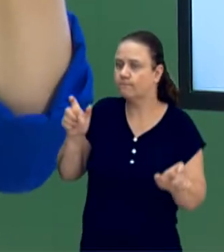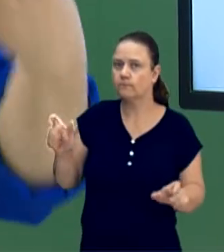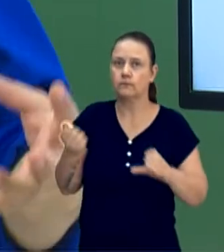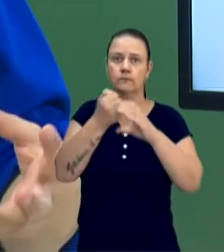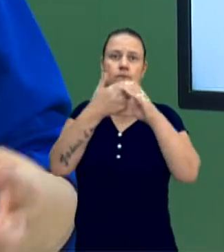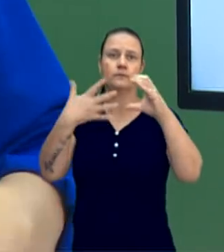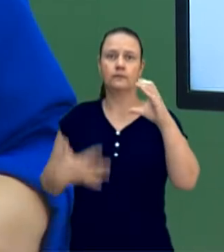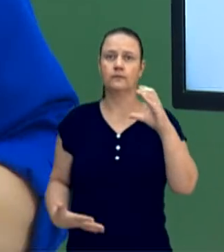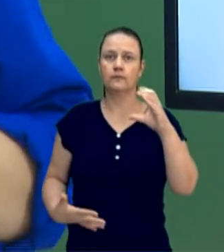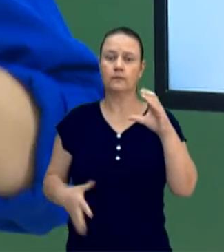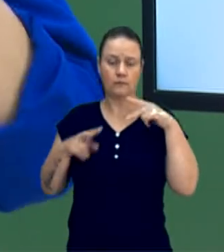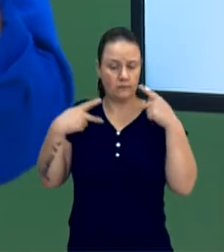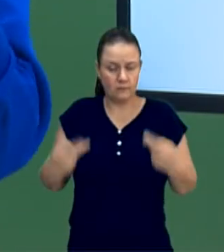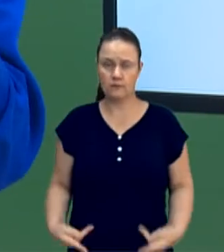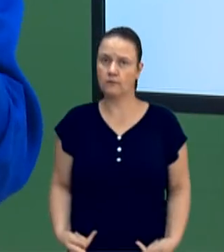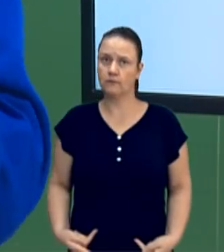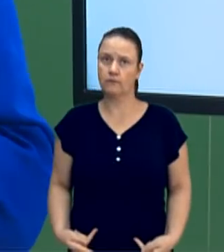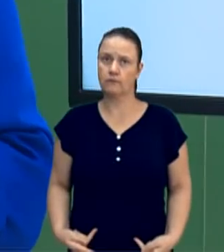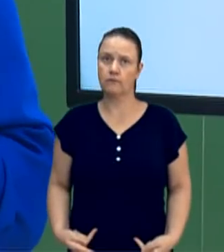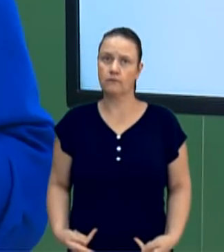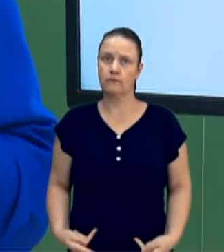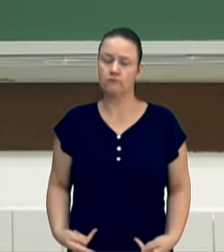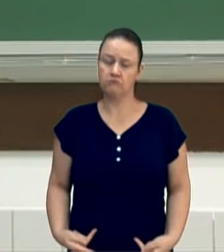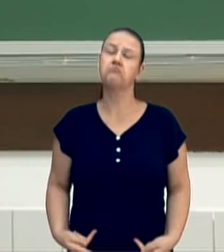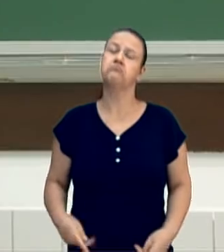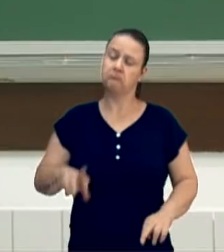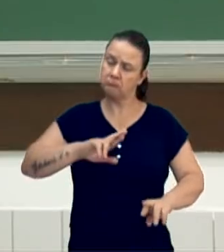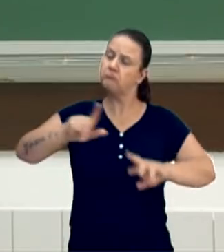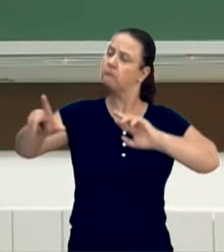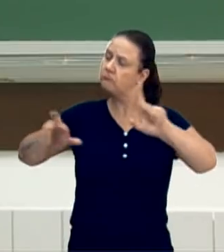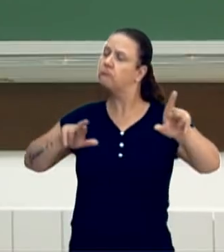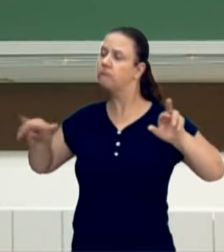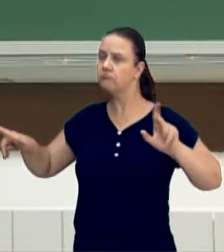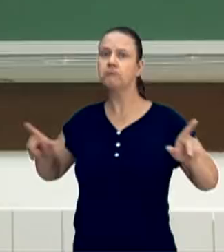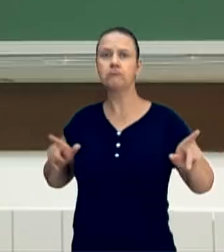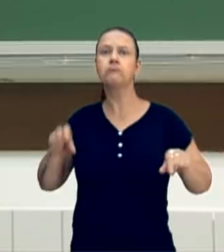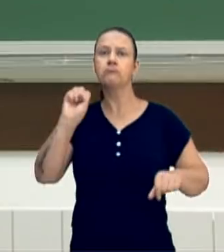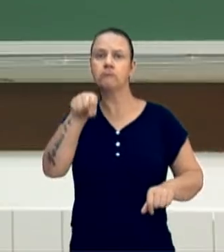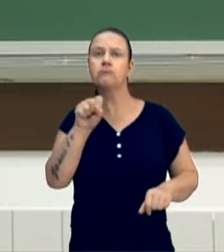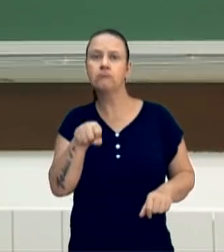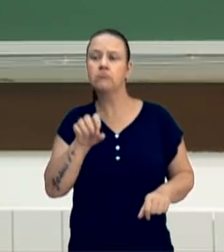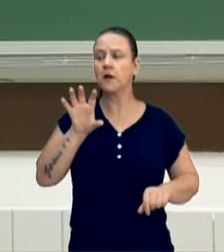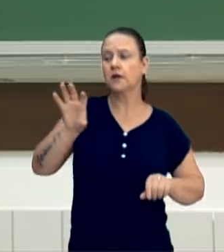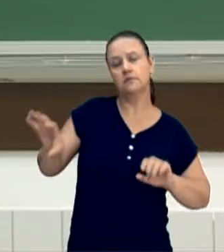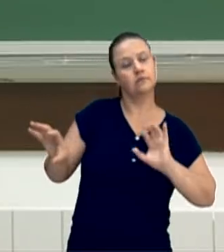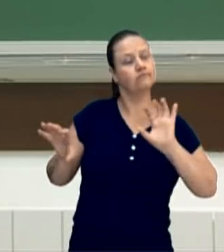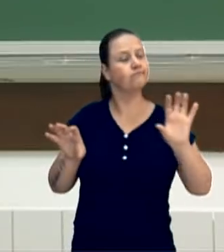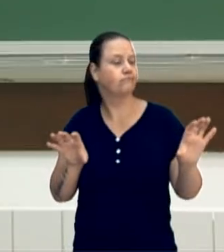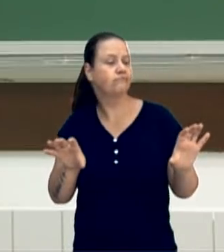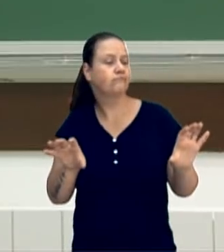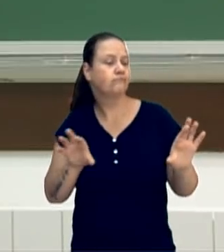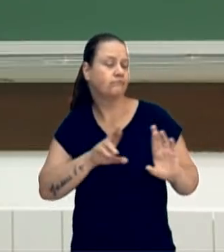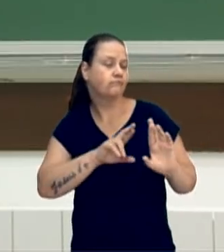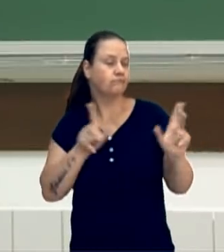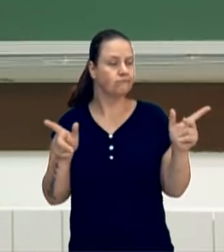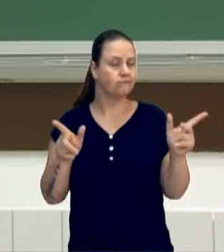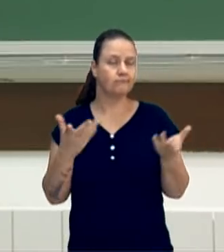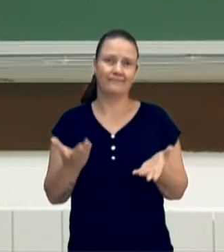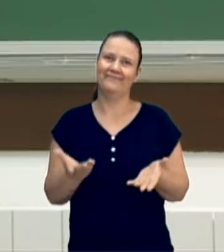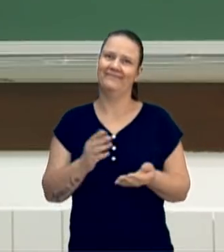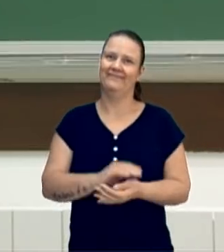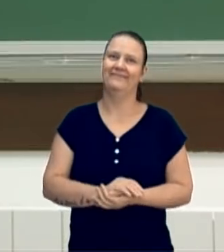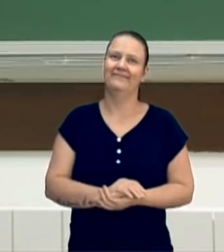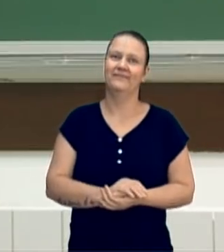são humanos, bem diferente, assim assado, de um jeito ou de outro,